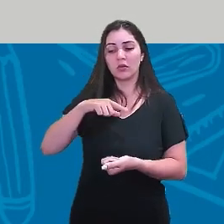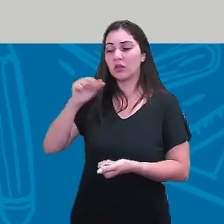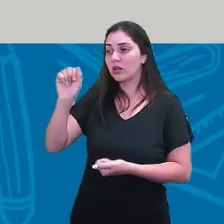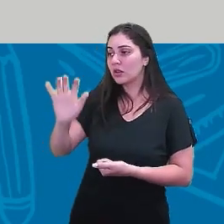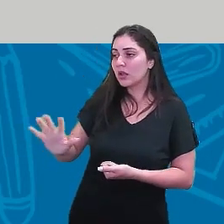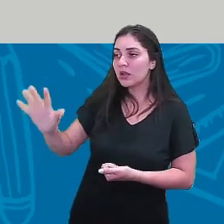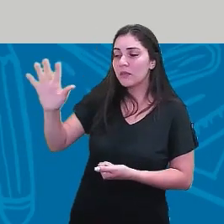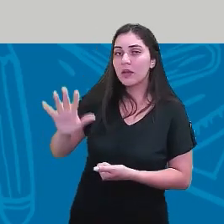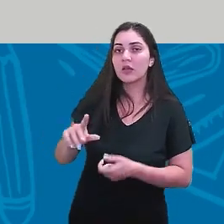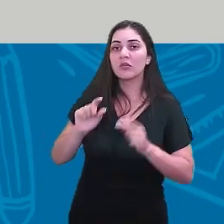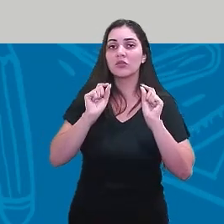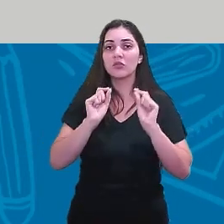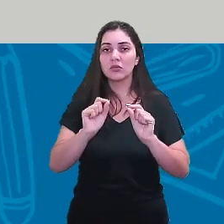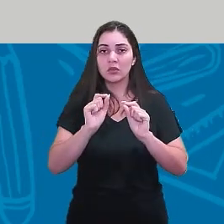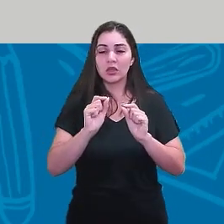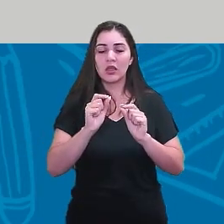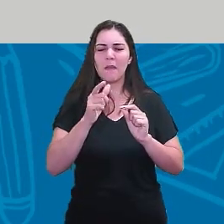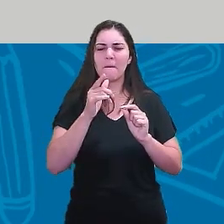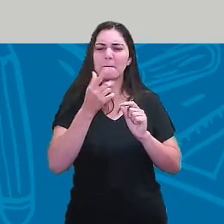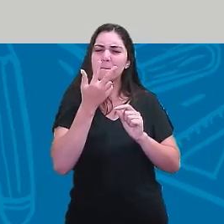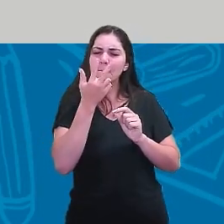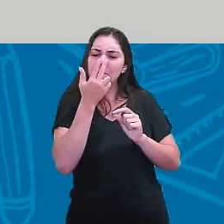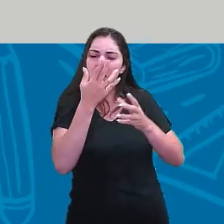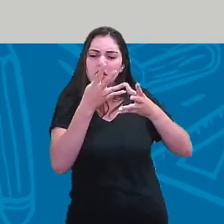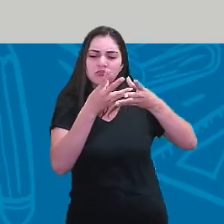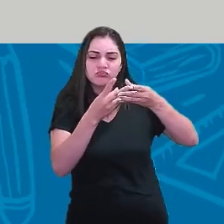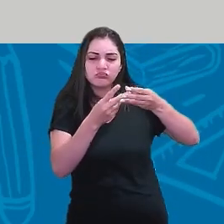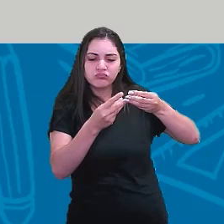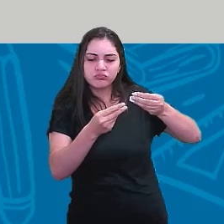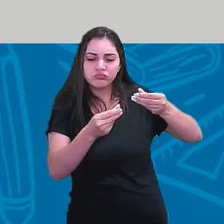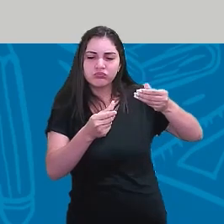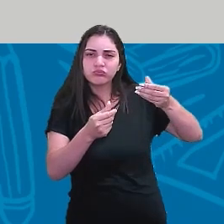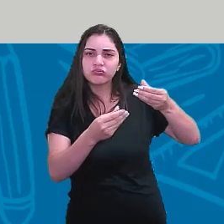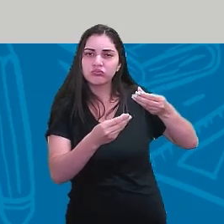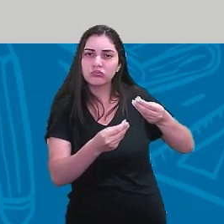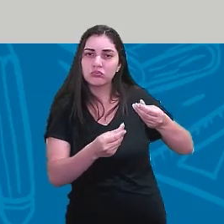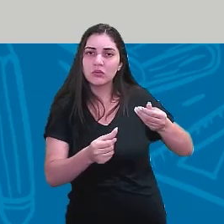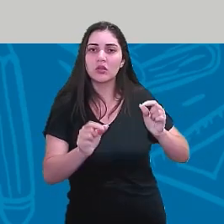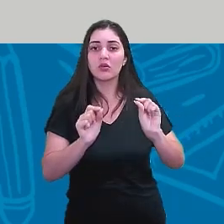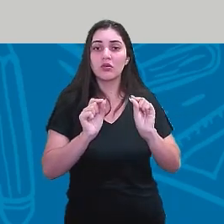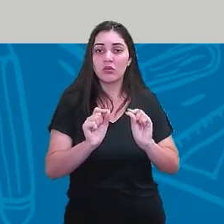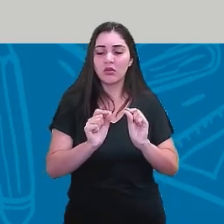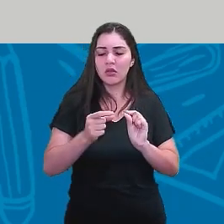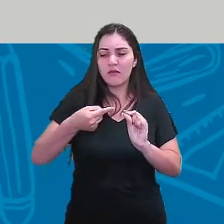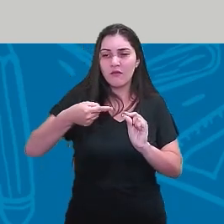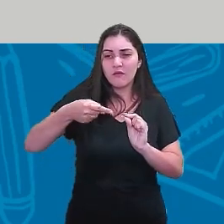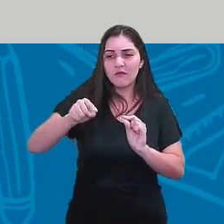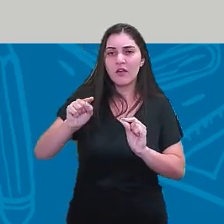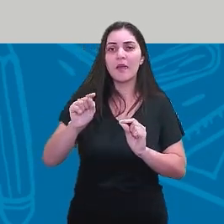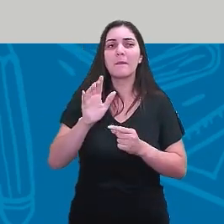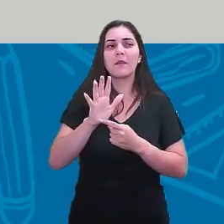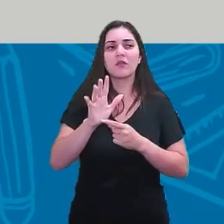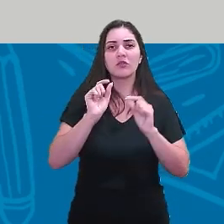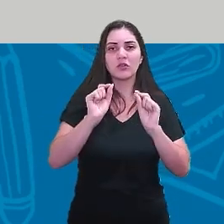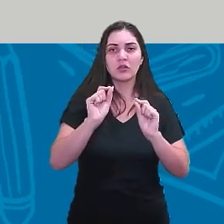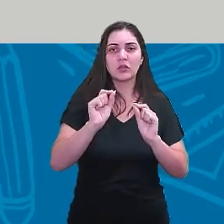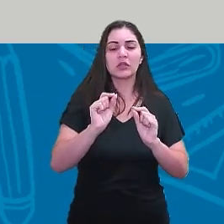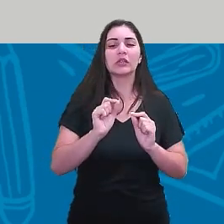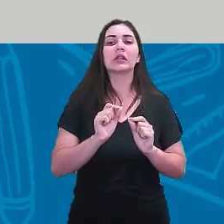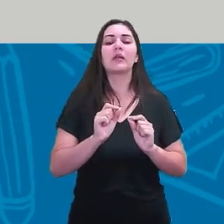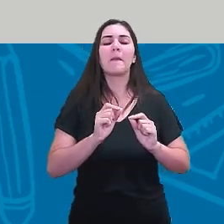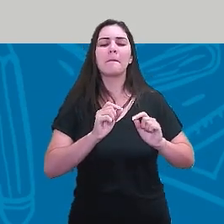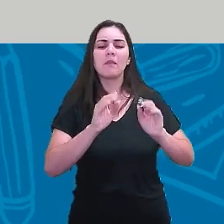ó, onde é uma massa, né, meio pastosa, certo? Onde vai definir, vai sim